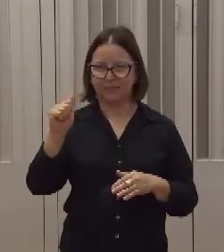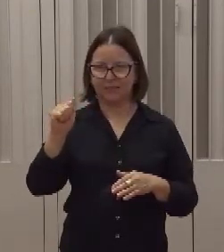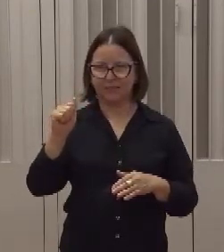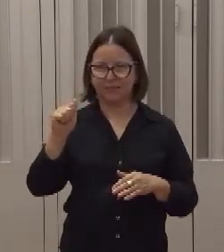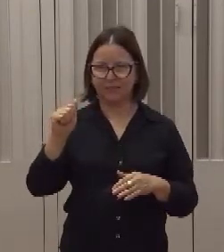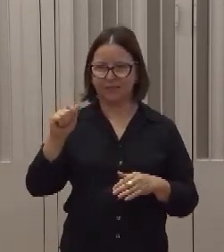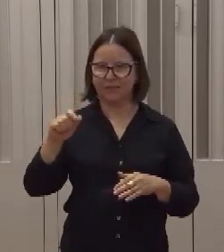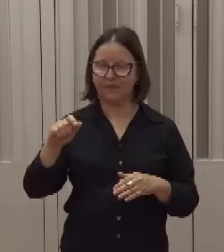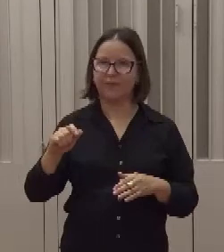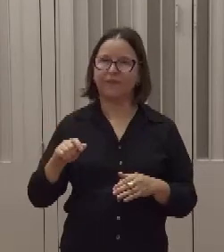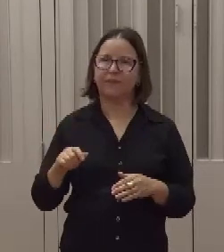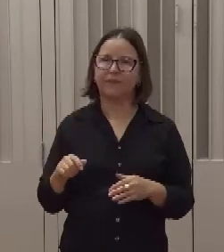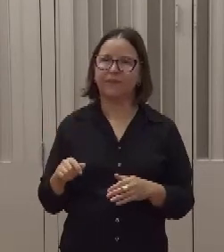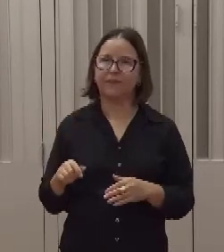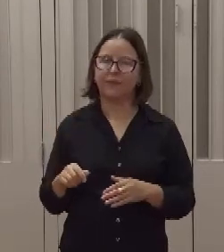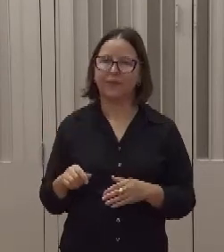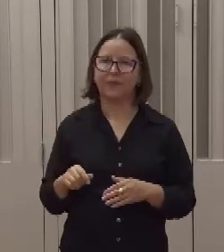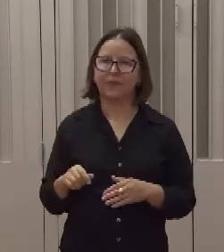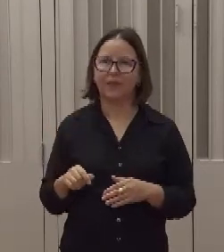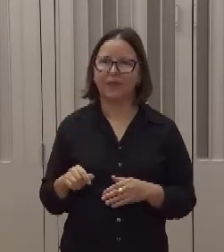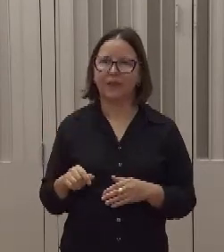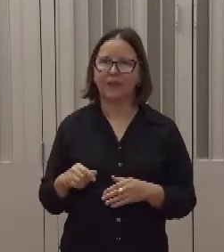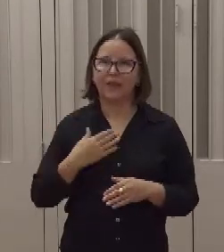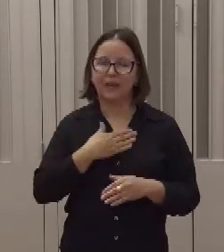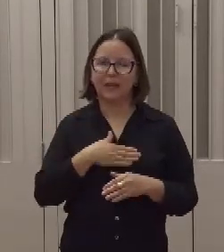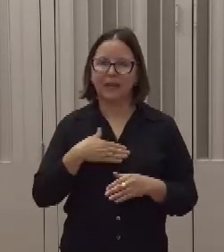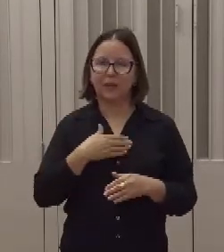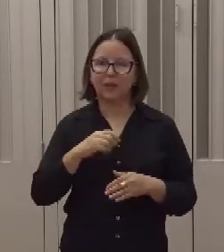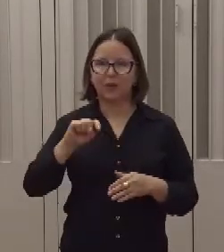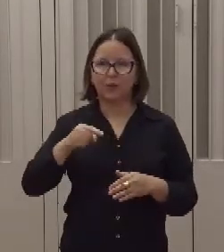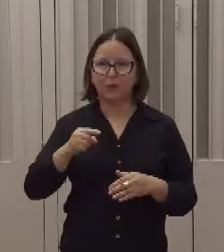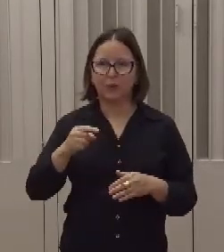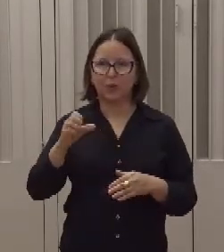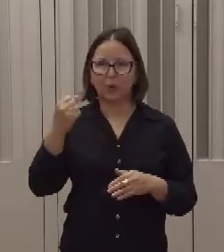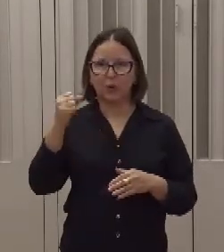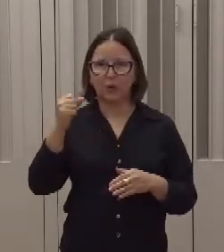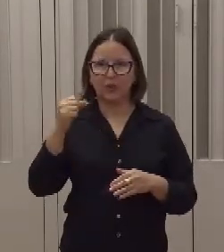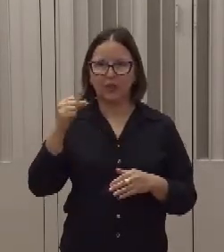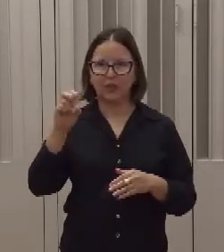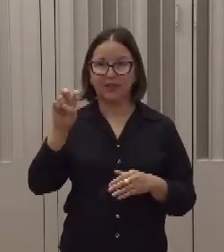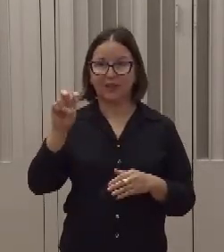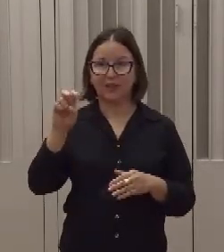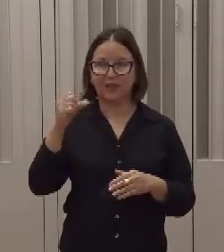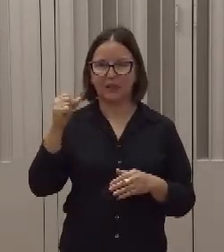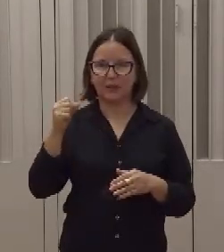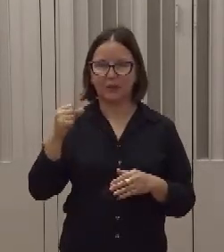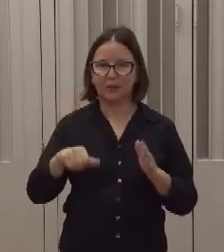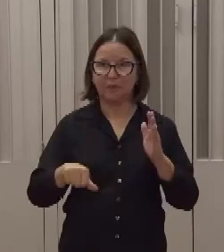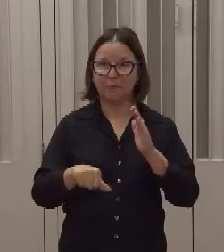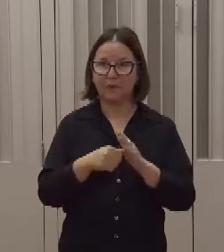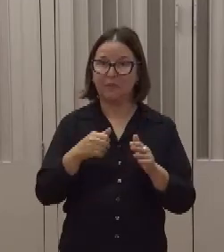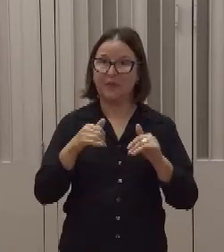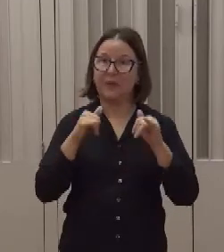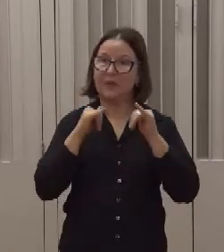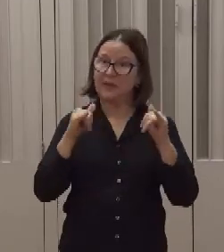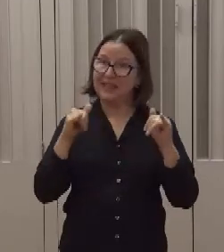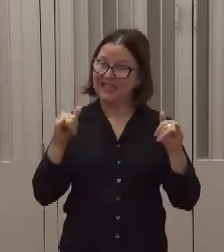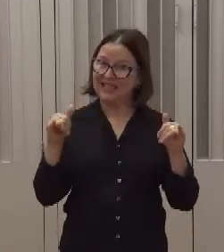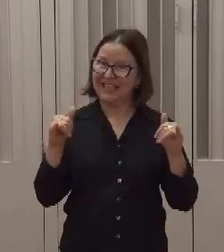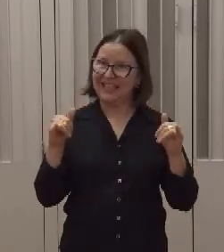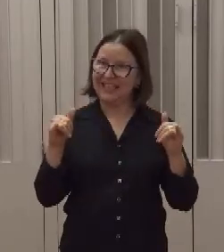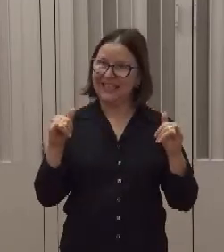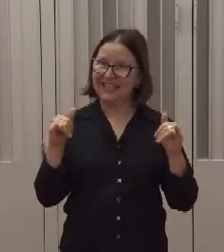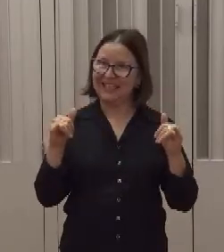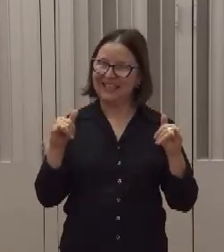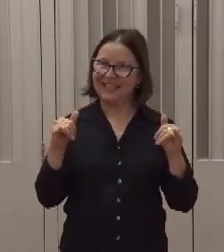E em 16 de agosto de 1858, a primeira mensagem da história transatlântica